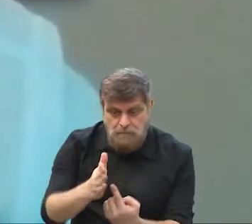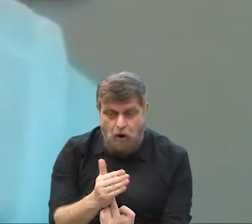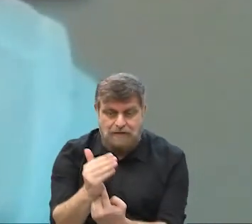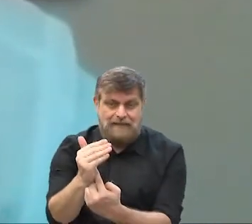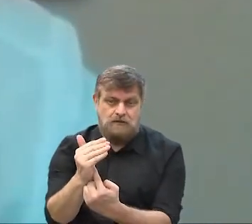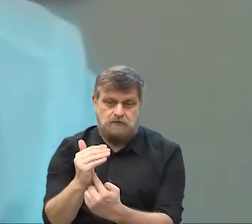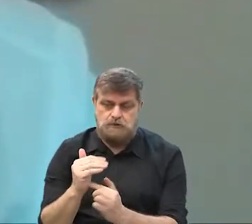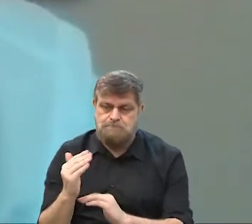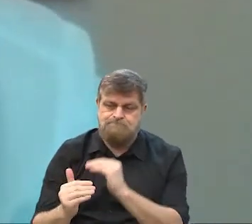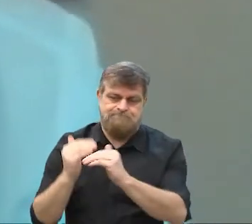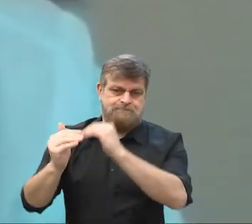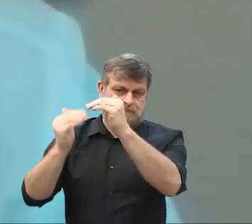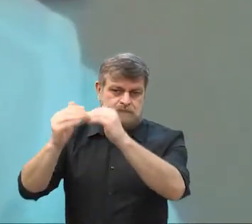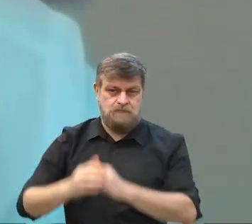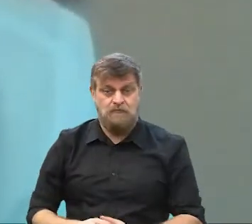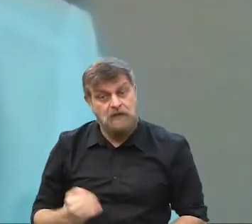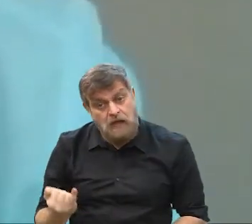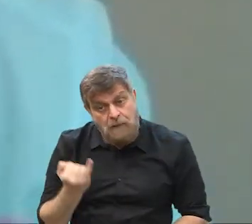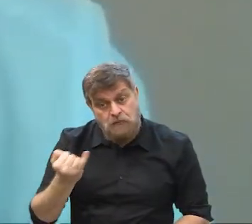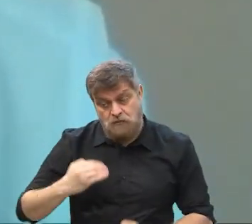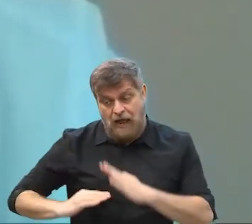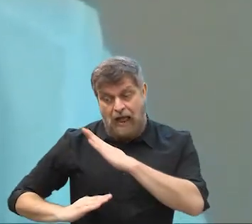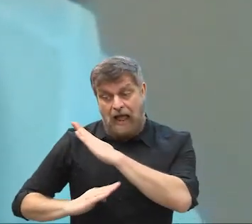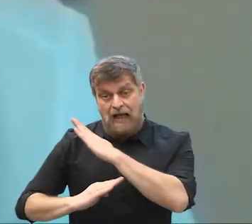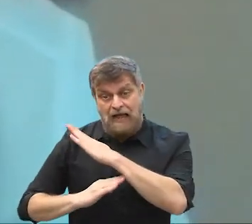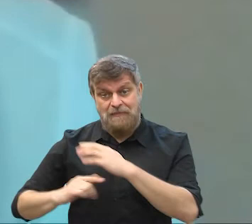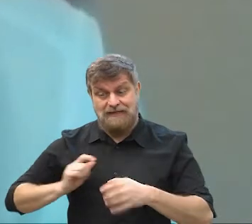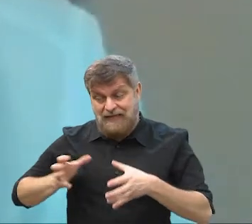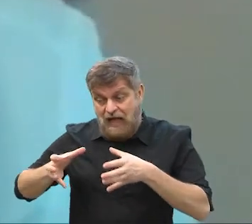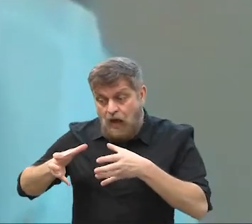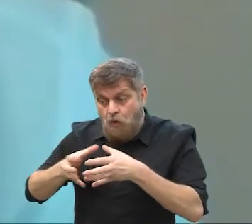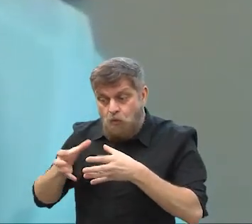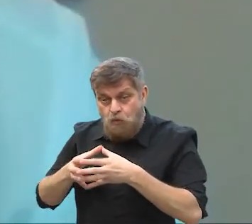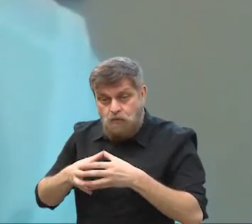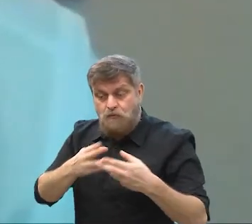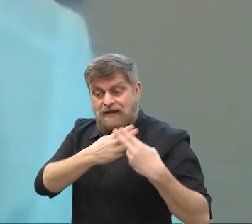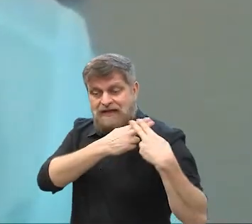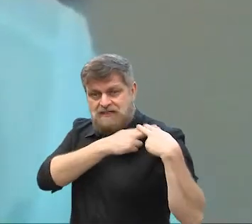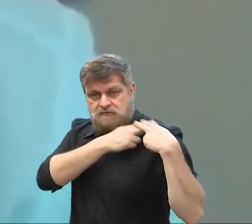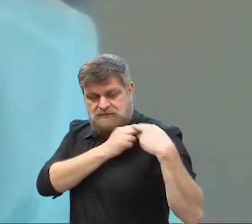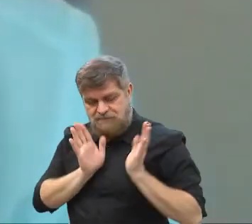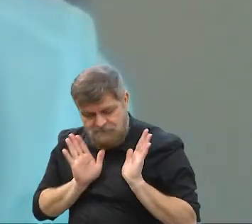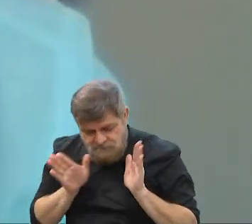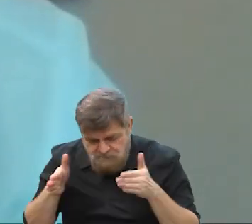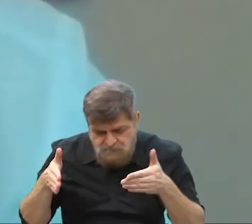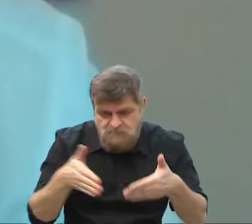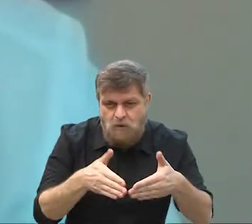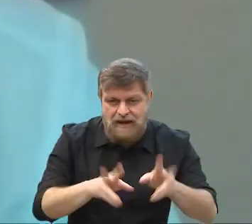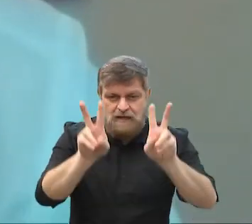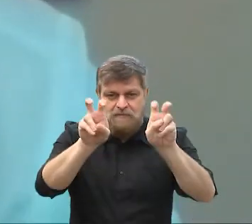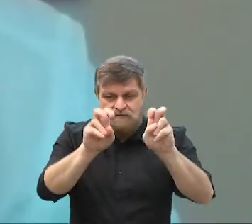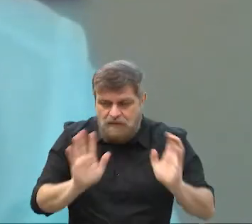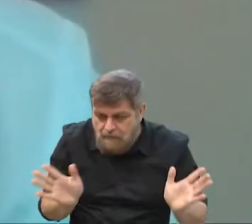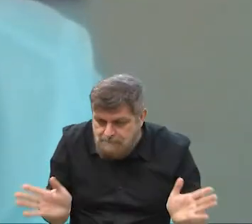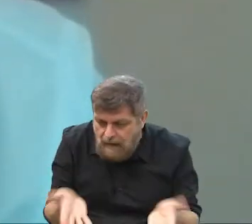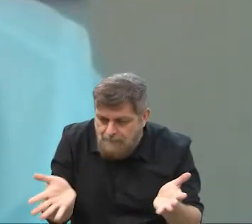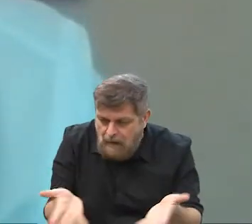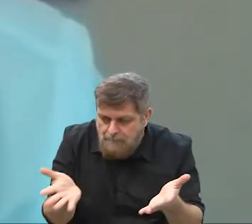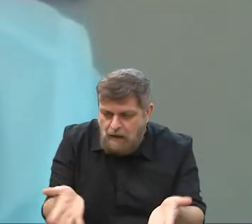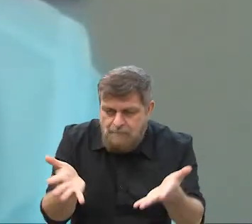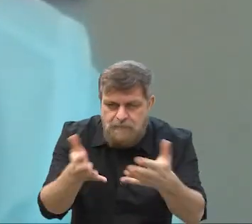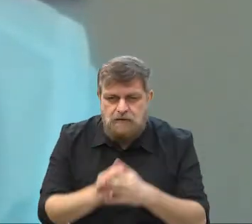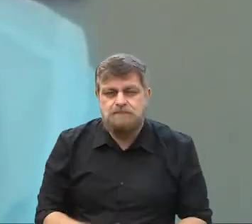desenvolvimento, então é muito importante que a Câmara tenha uma comissão especificamente para fomentar essa temática.